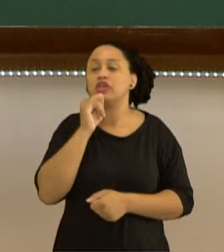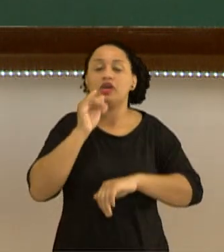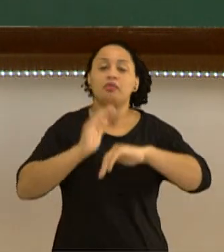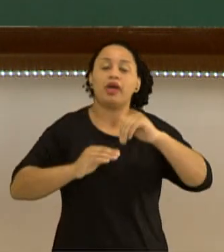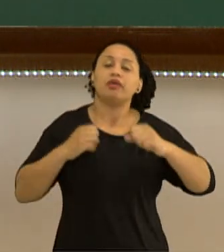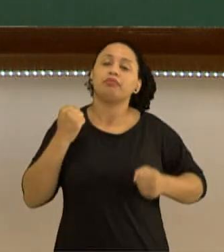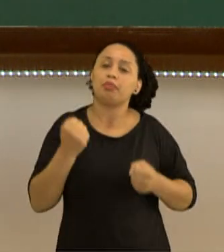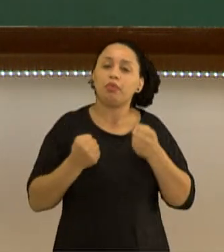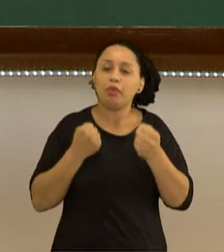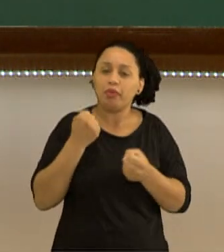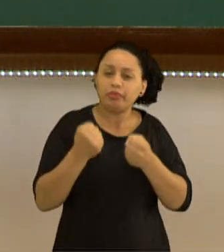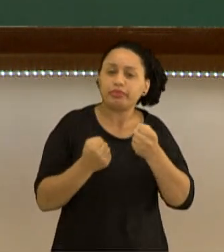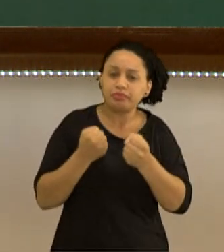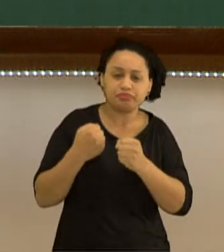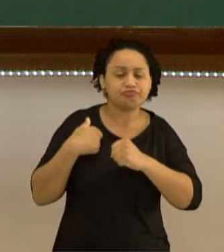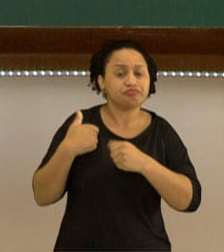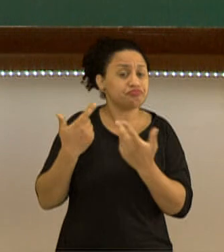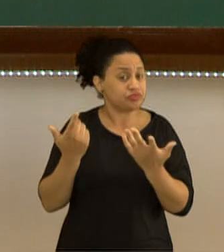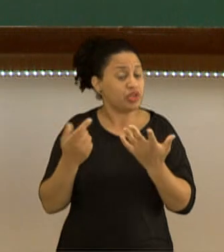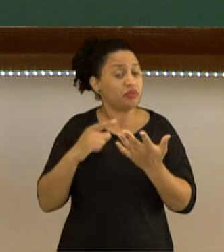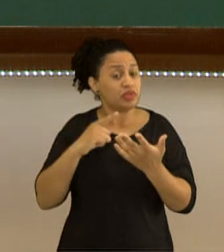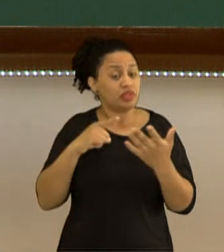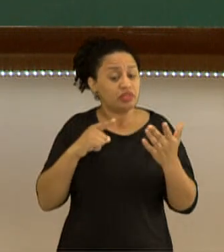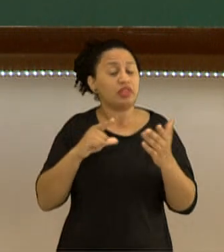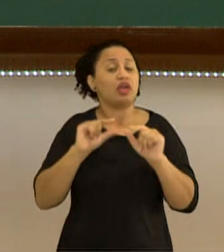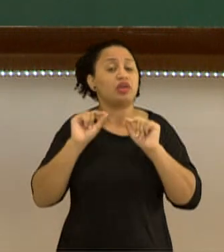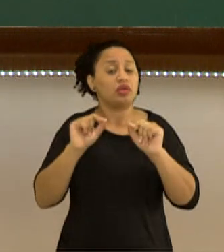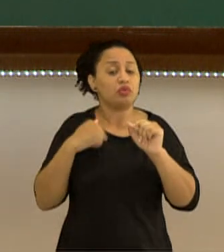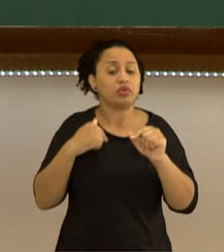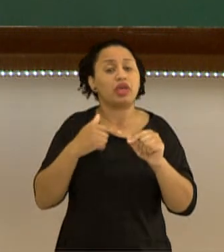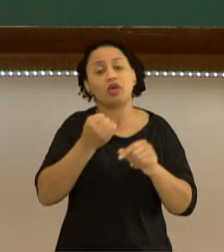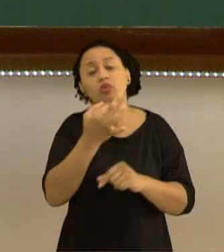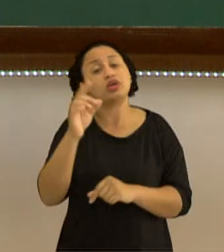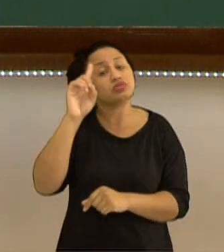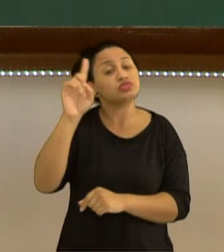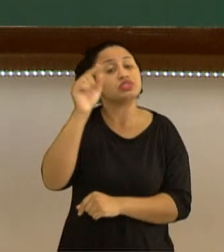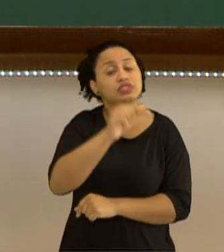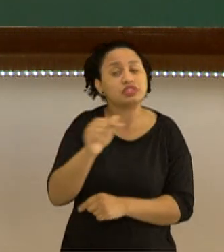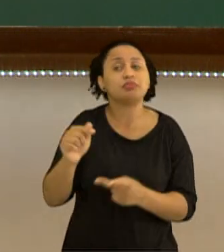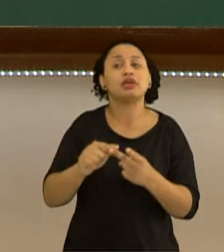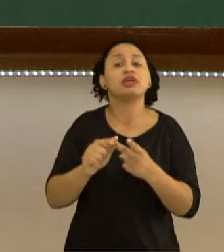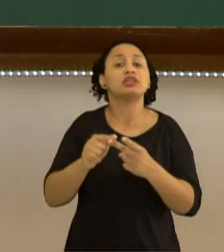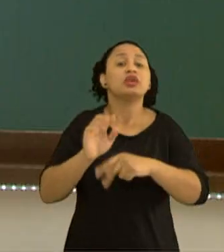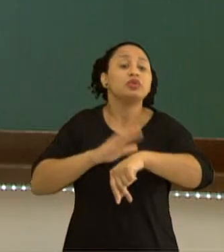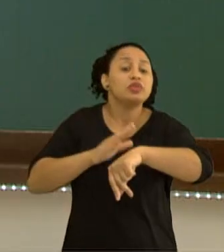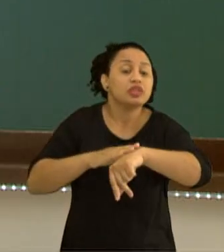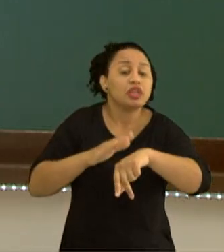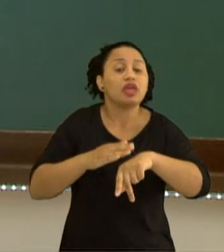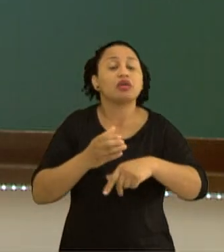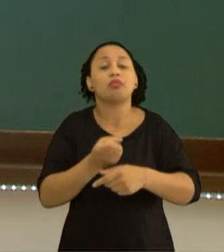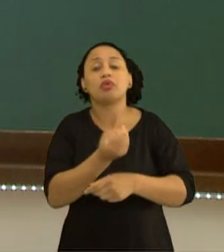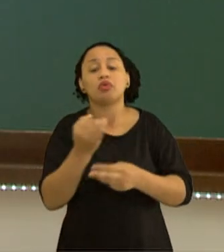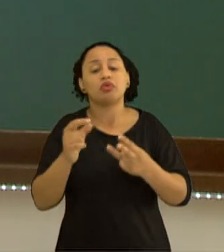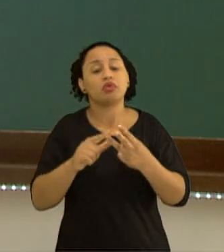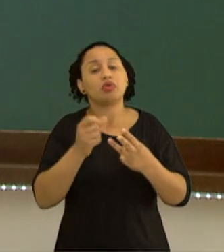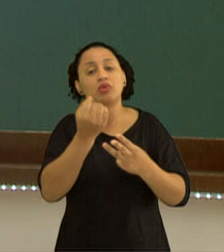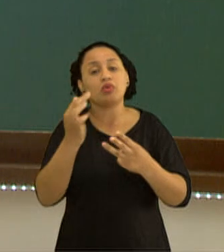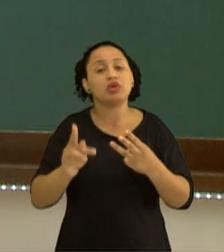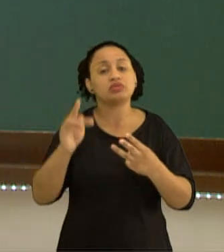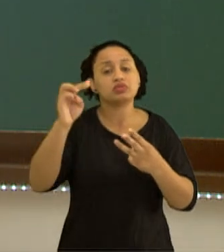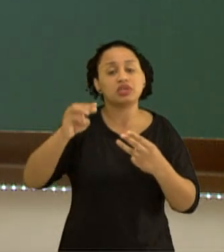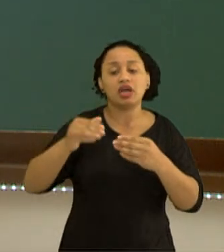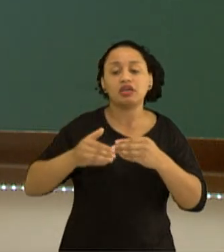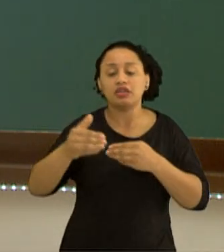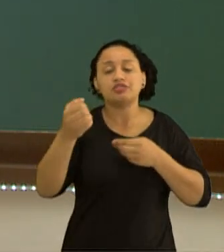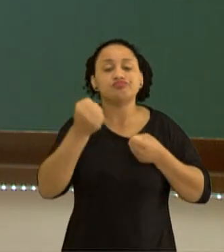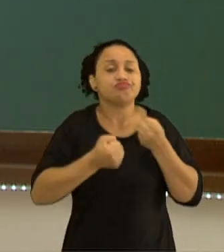o tempo de corrida, a velocidade que está correndo, o número de dias da semana, quantos quilômetros são corridos. Então,